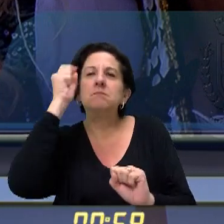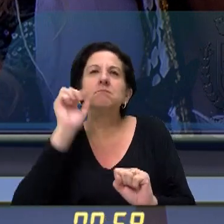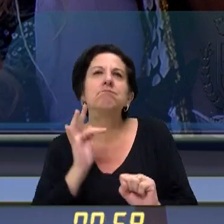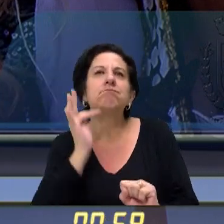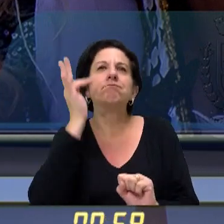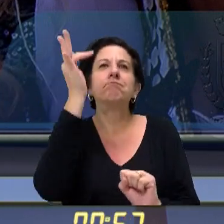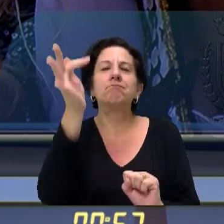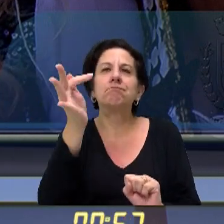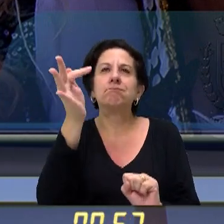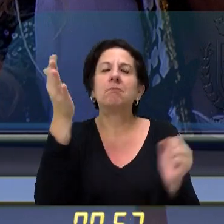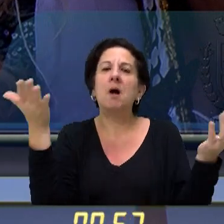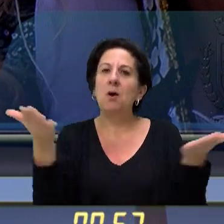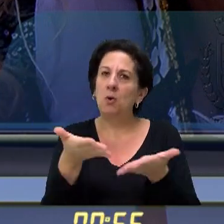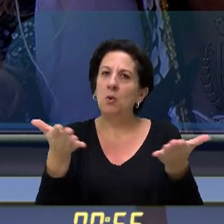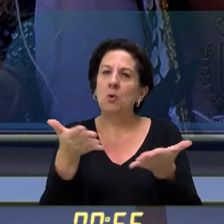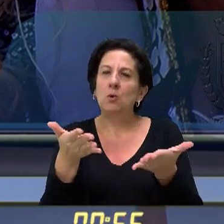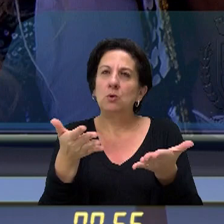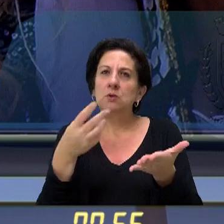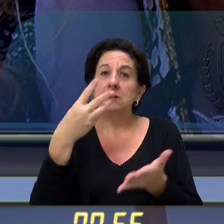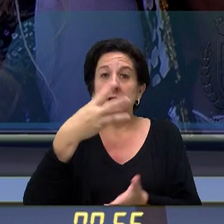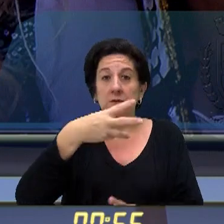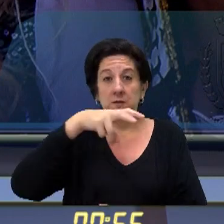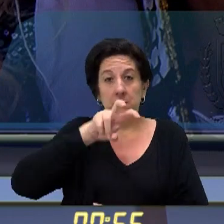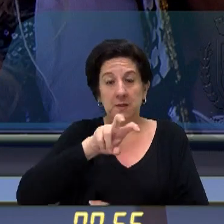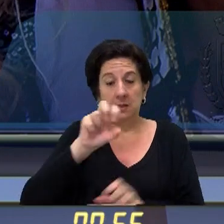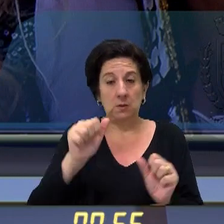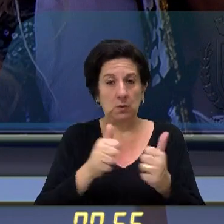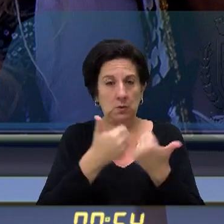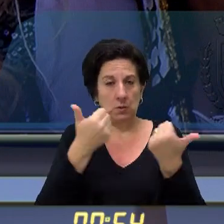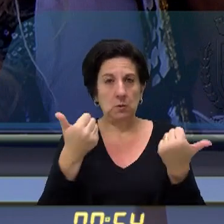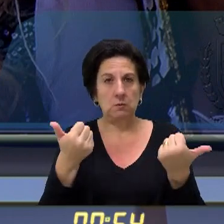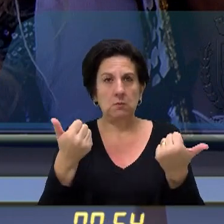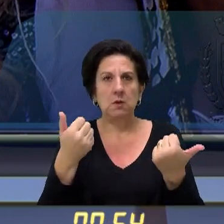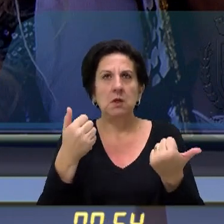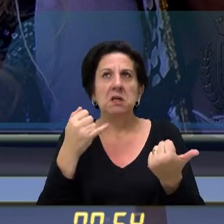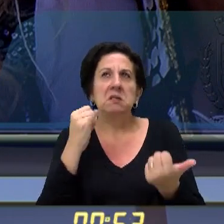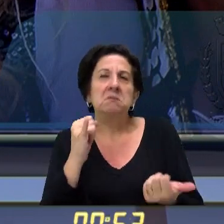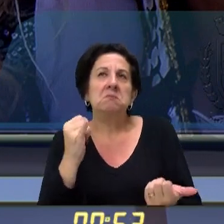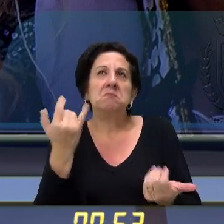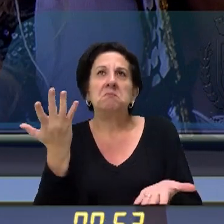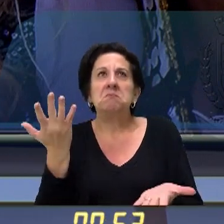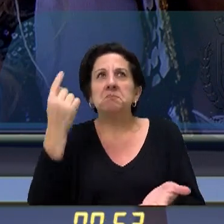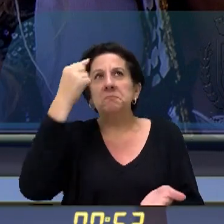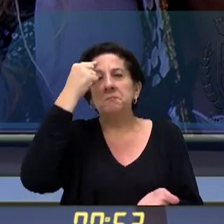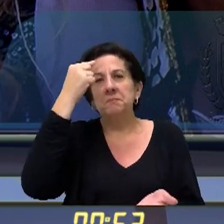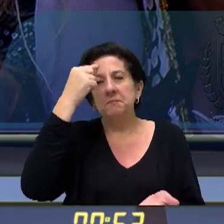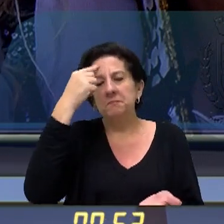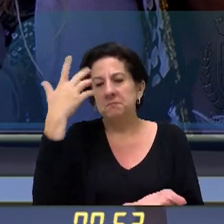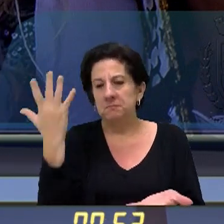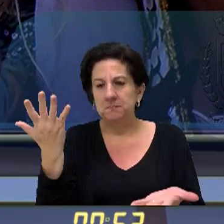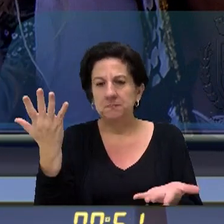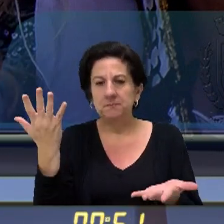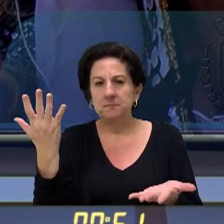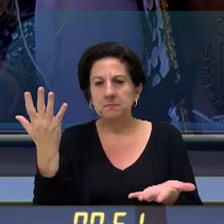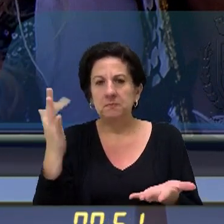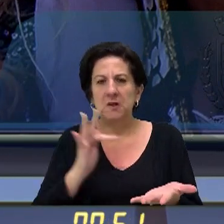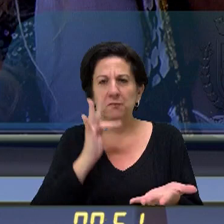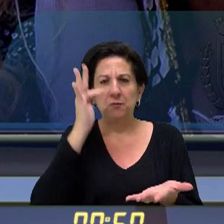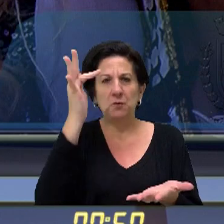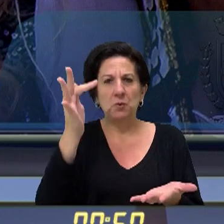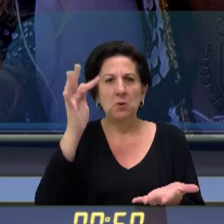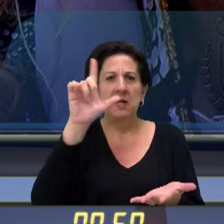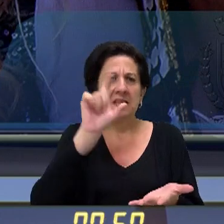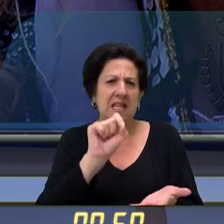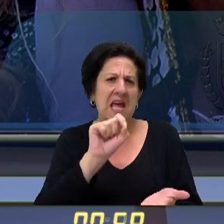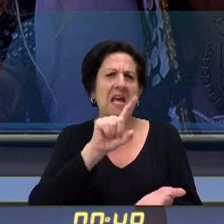sabe, hoje nós estamos na 35ª, quem sabe, quando nós estivermos numa festa, daqui a 10,